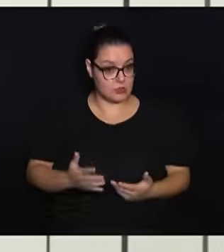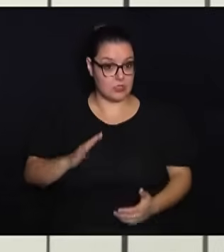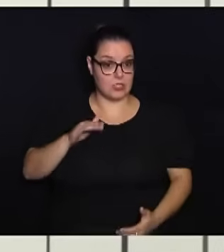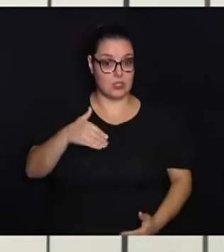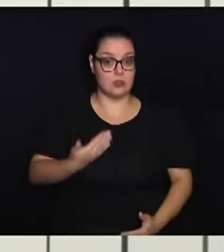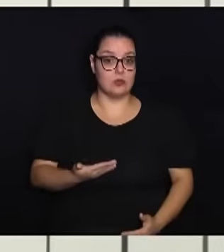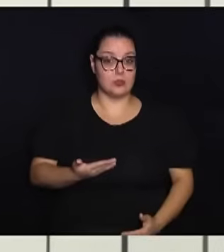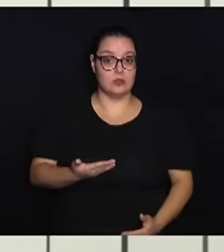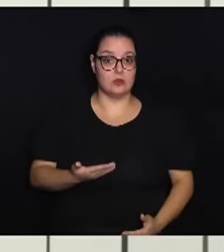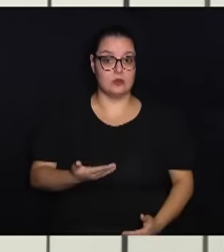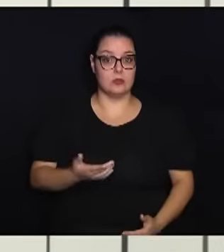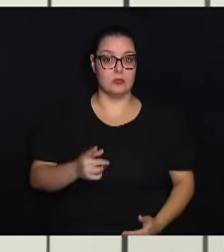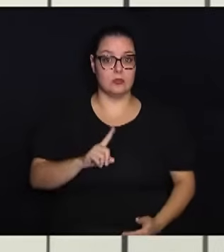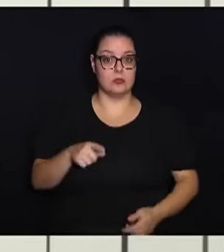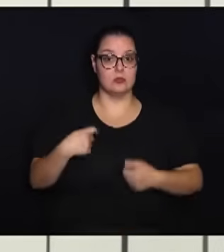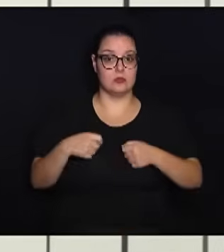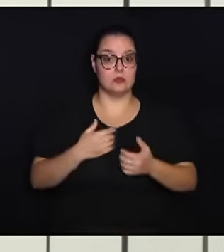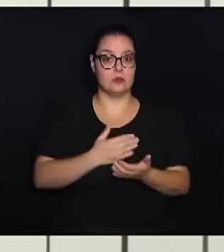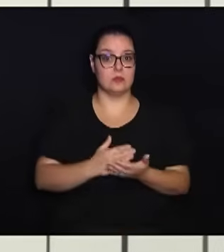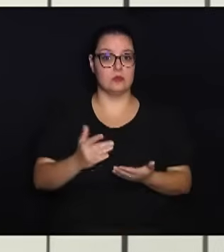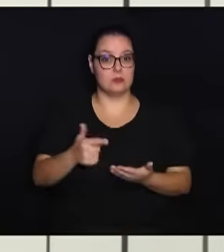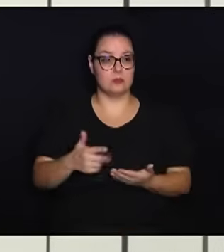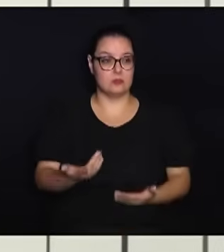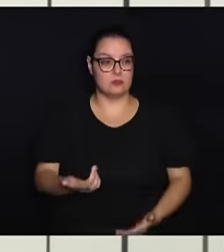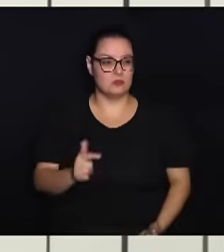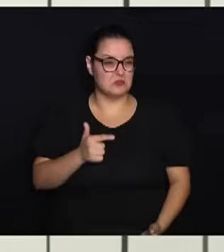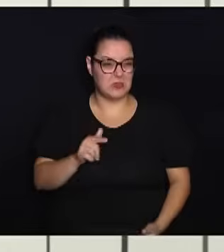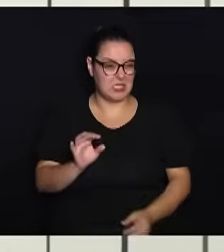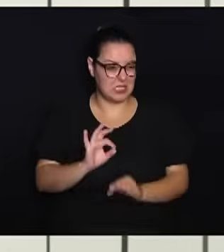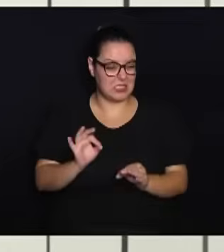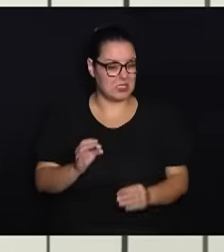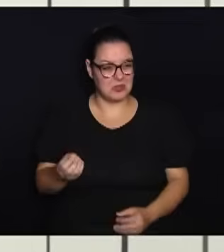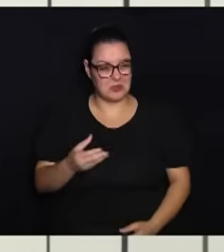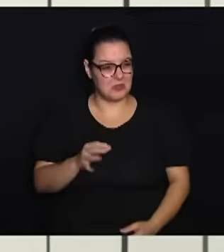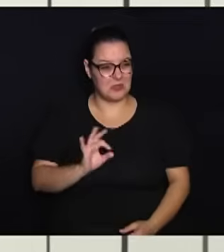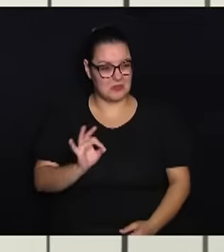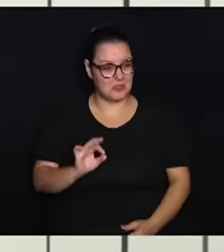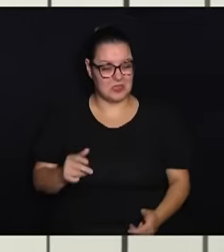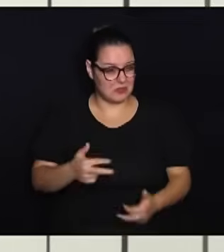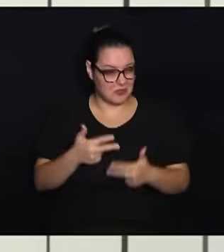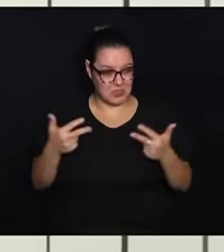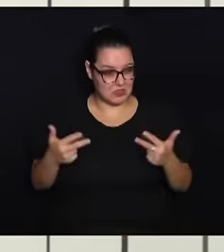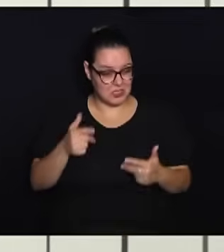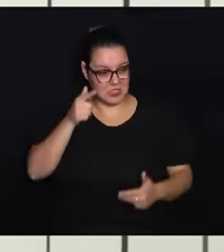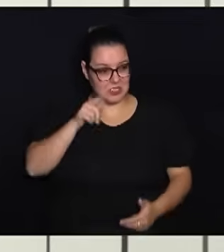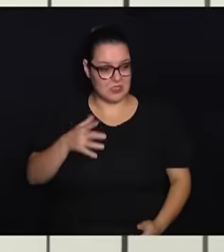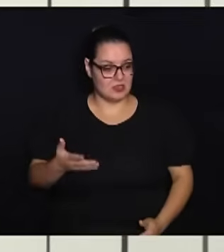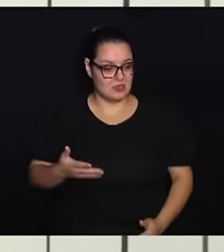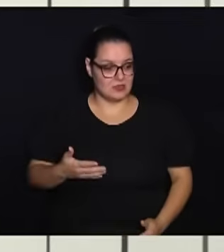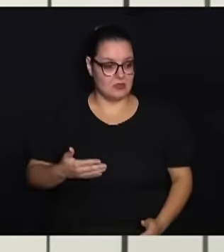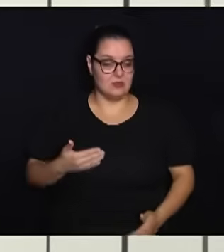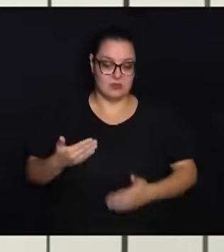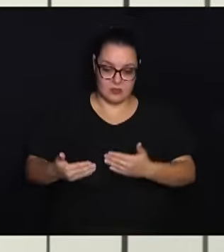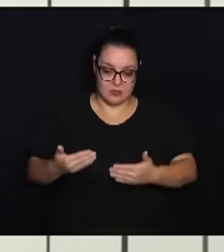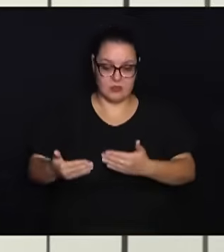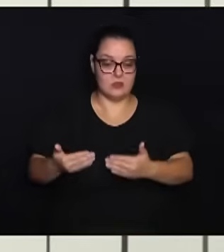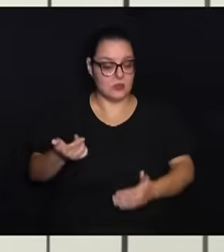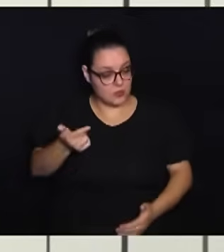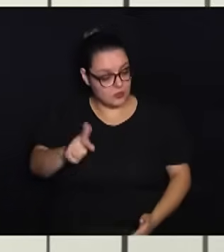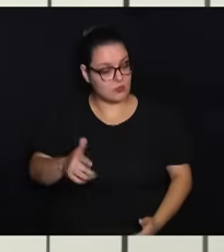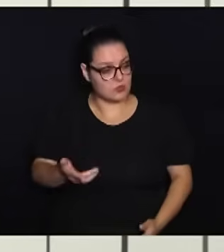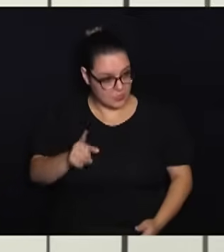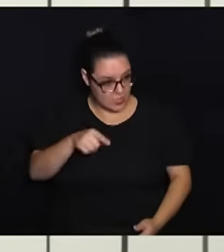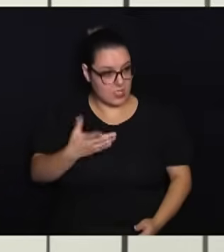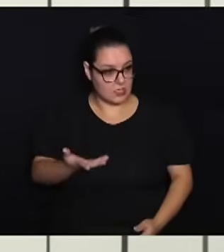Quando eu não preciso recomeçar, não tem algo novo, não tem nada de novidade e eu não consigo seguir, continuar?